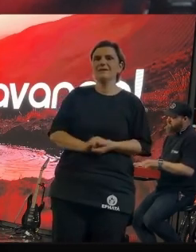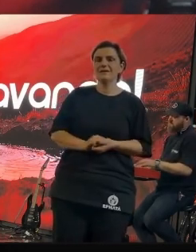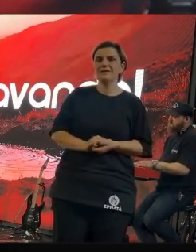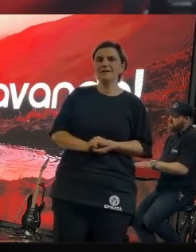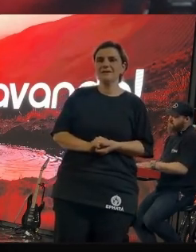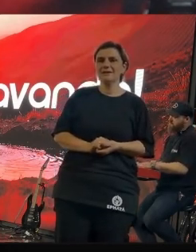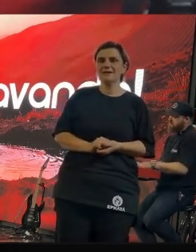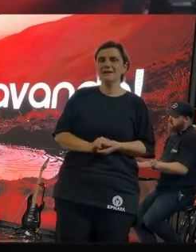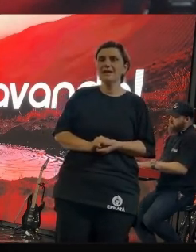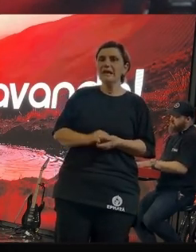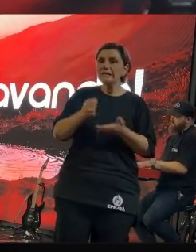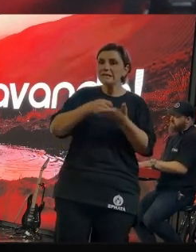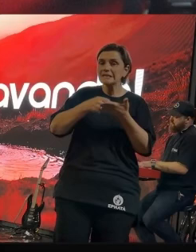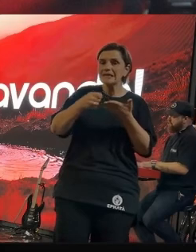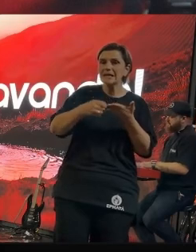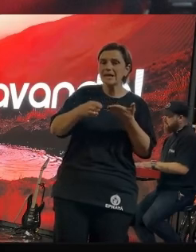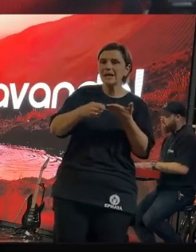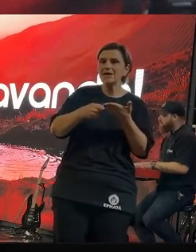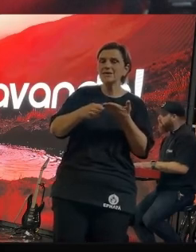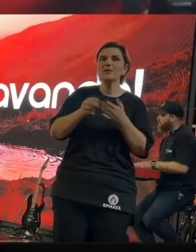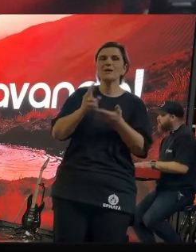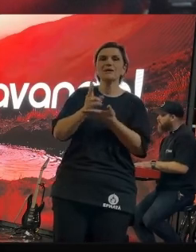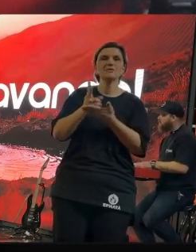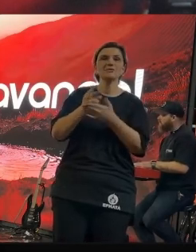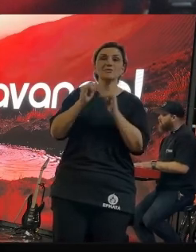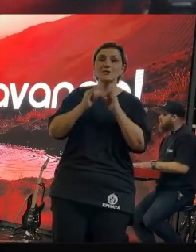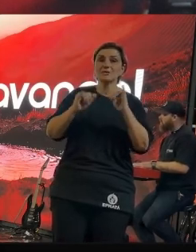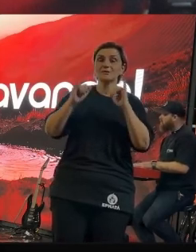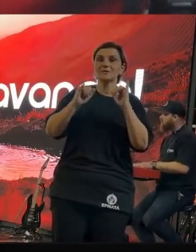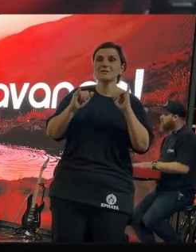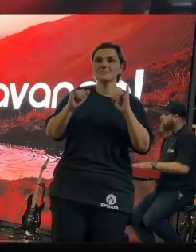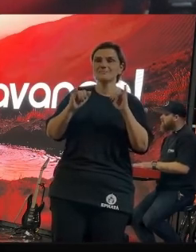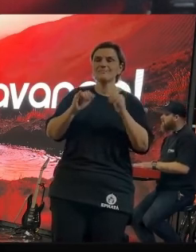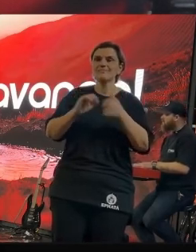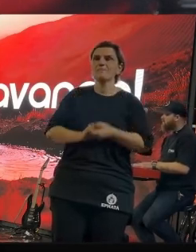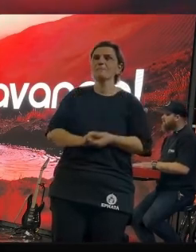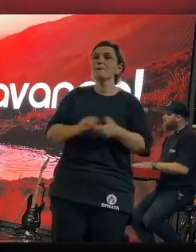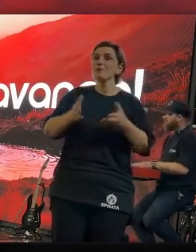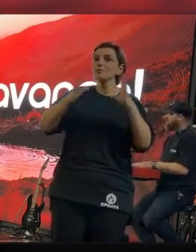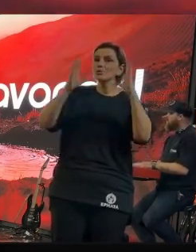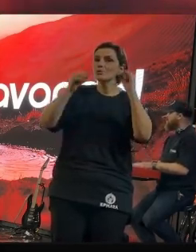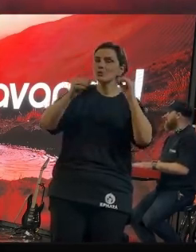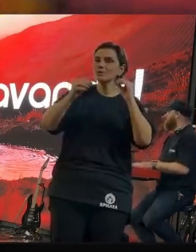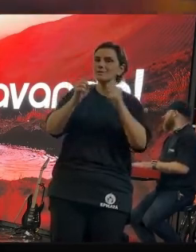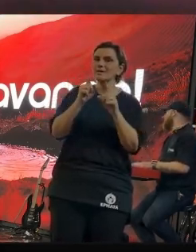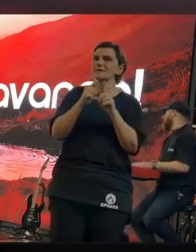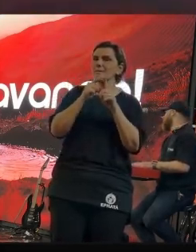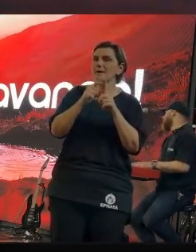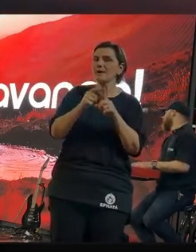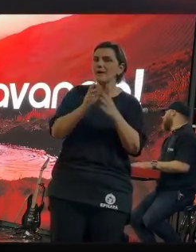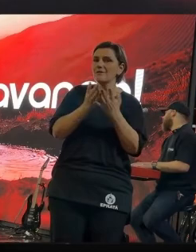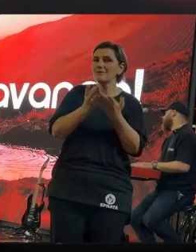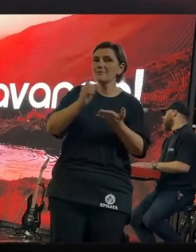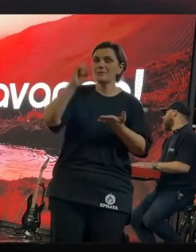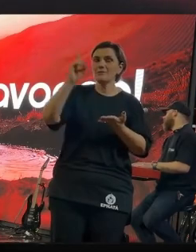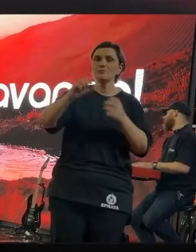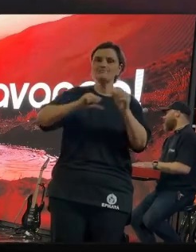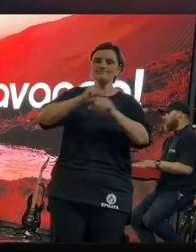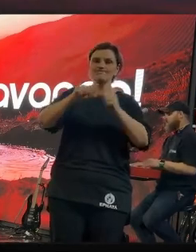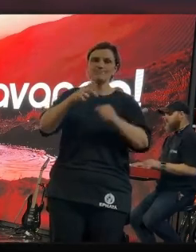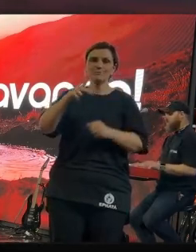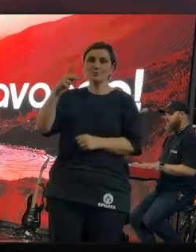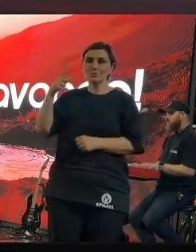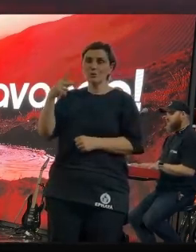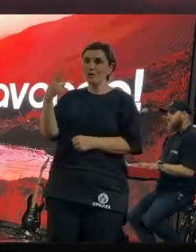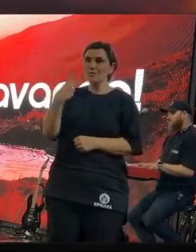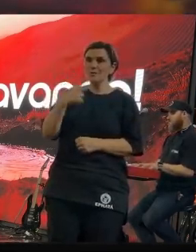várias das suas cartas: ouça bem o que eu vou te dizer aqui nessa noite, porque essa palavra pode mudar a tua história. Olha para mim, no nome